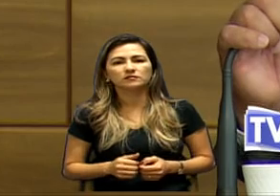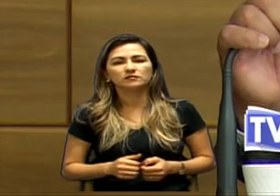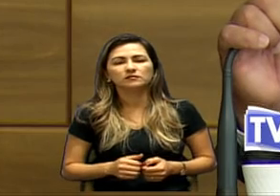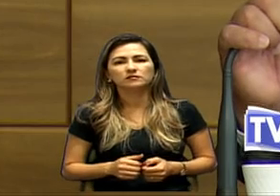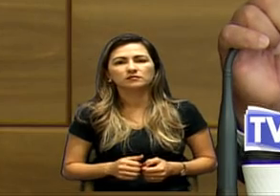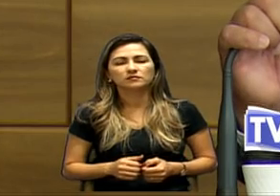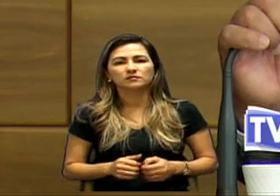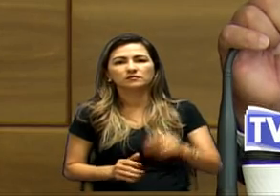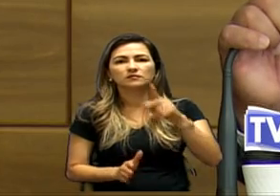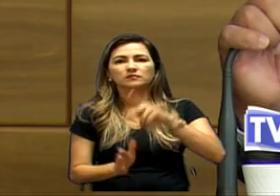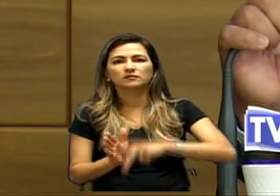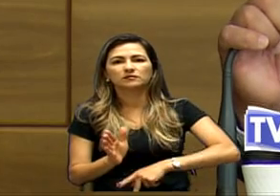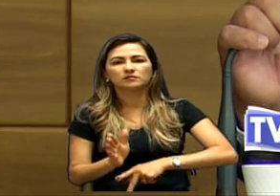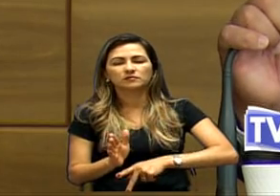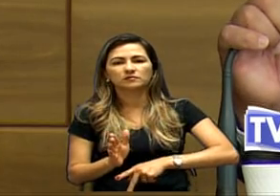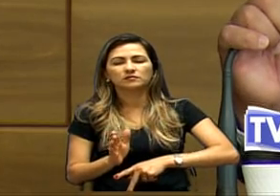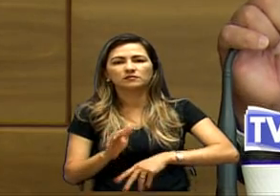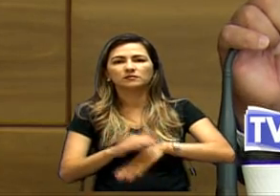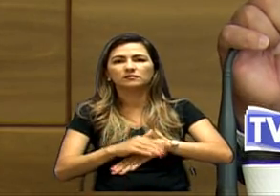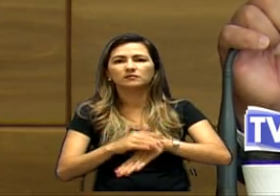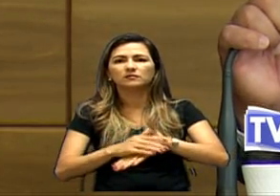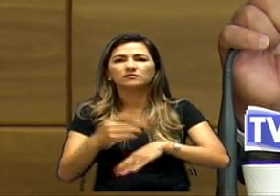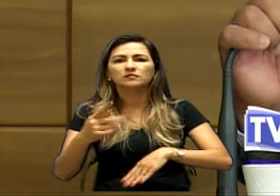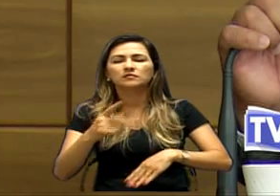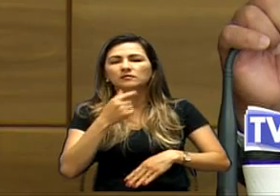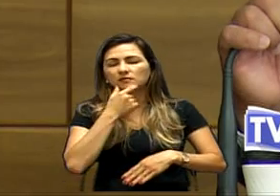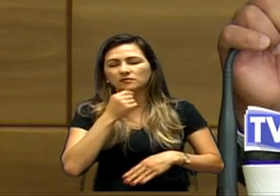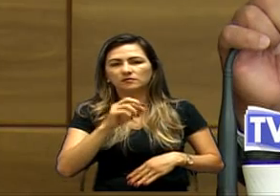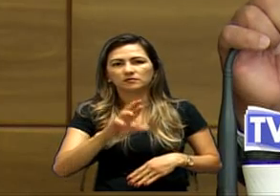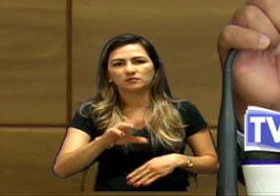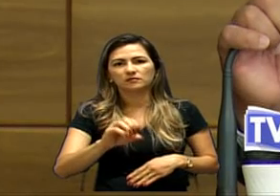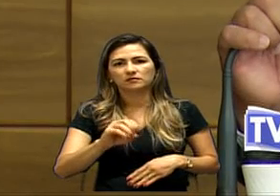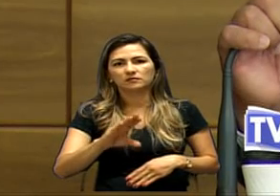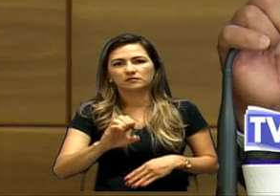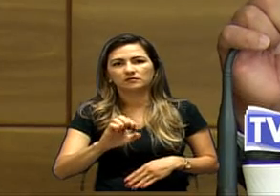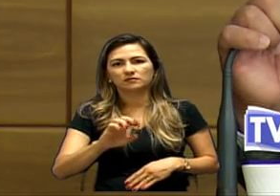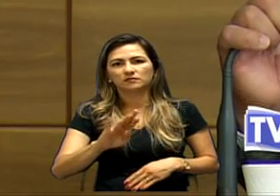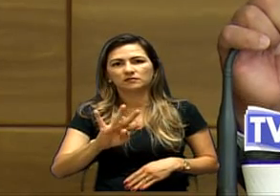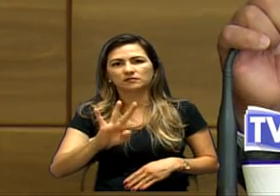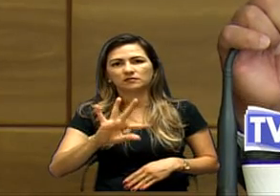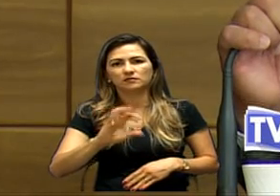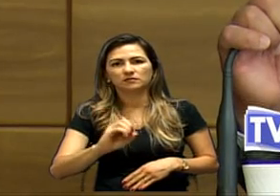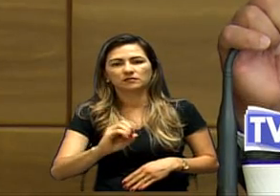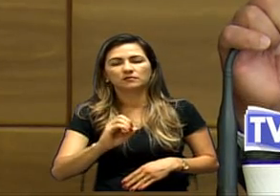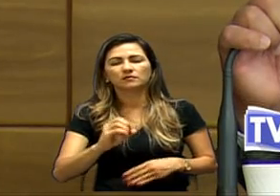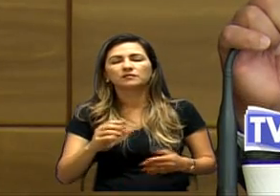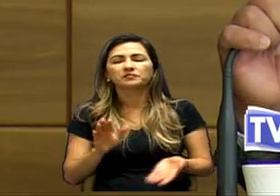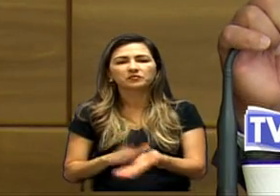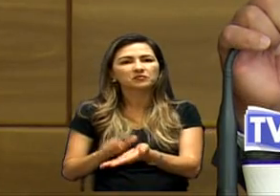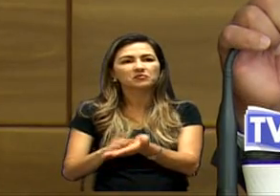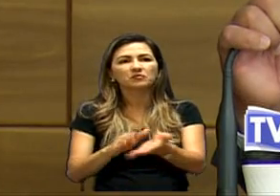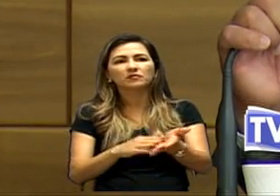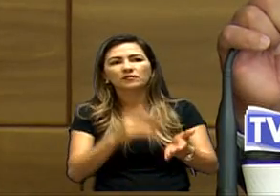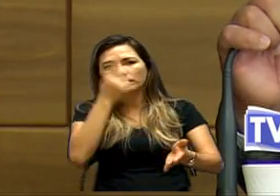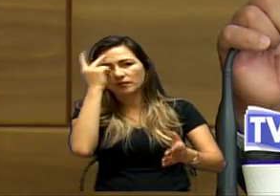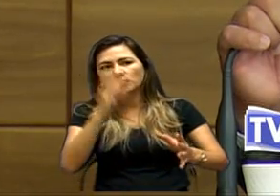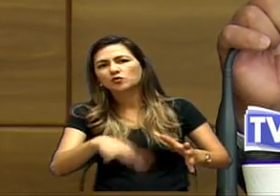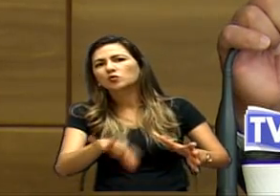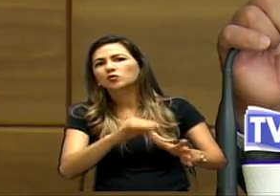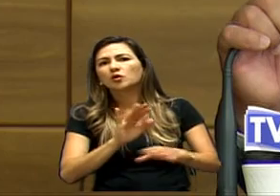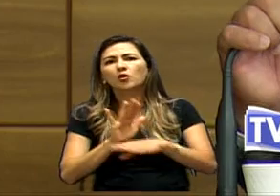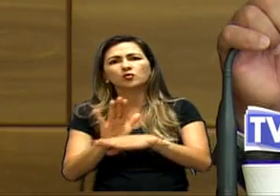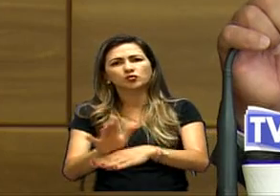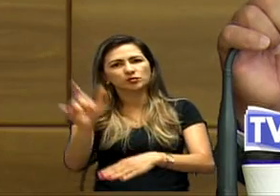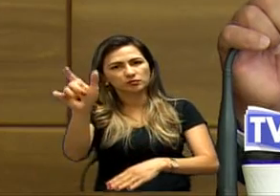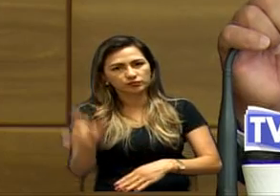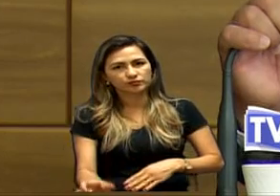foi organizado pelo Roberto Neander. Nós estamos aí colocando esse voto de congratulações, parabenizando todos os colaboradores também. Votos